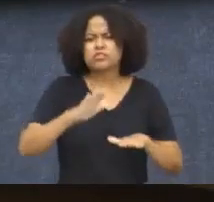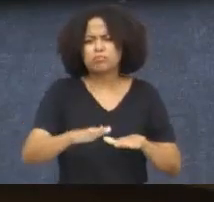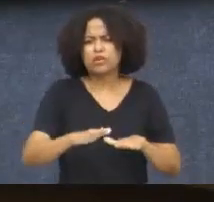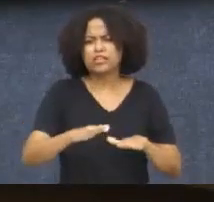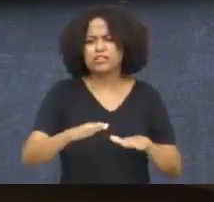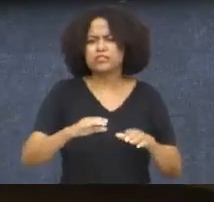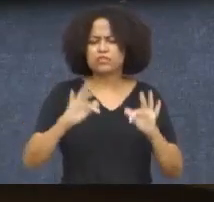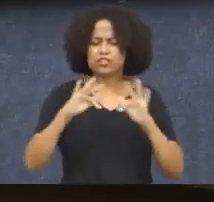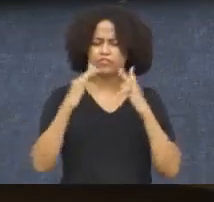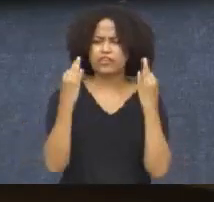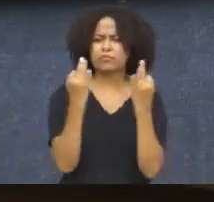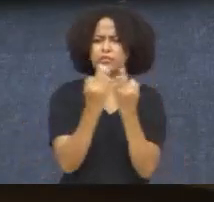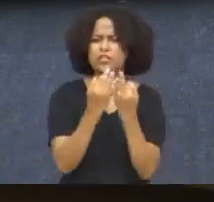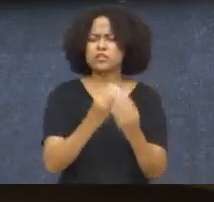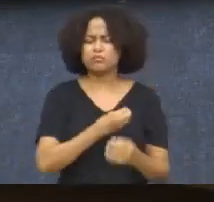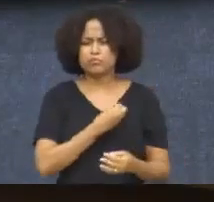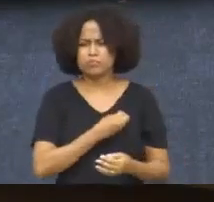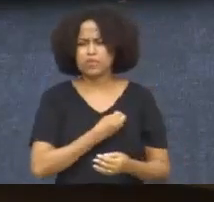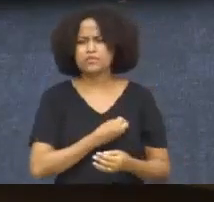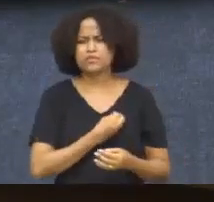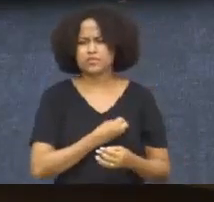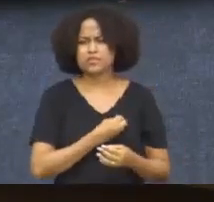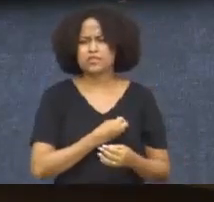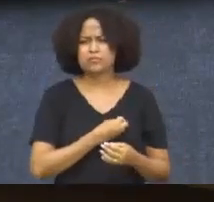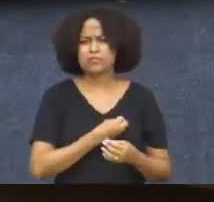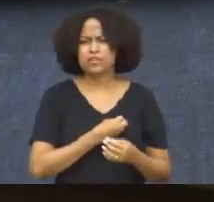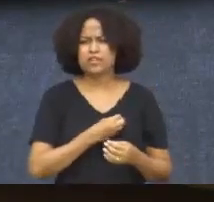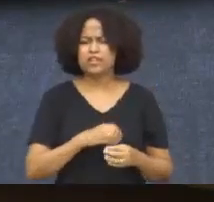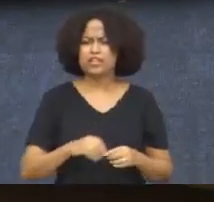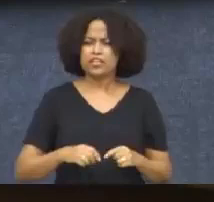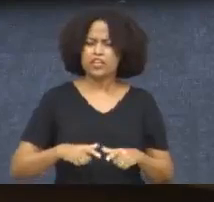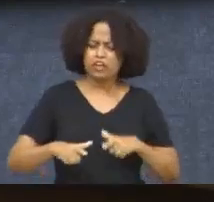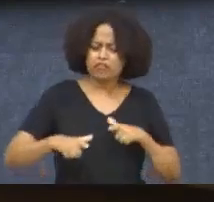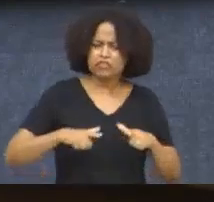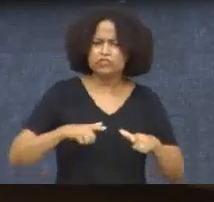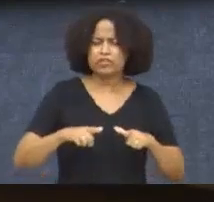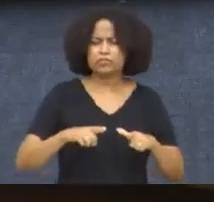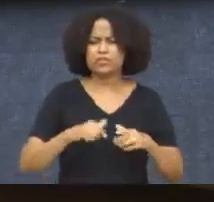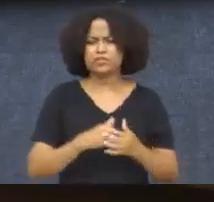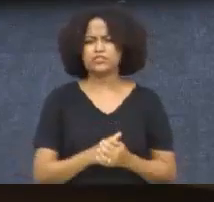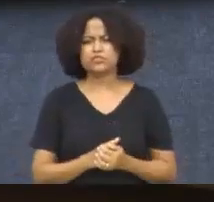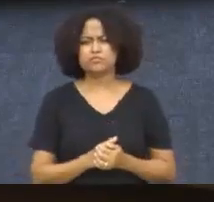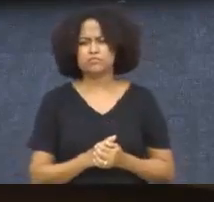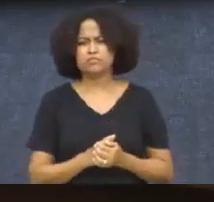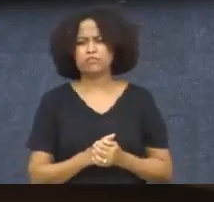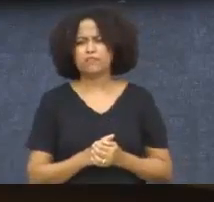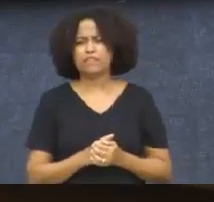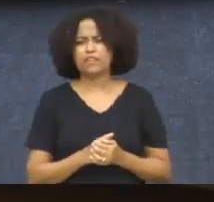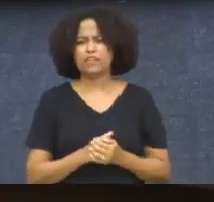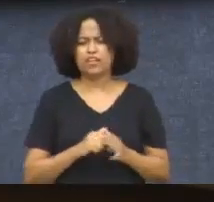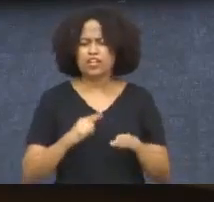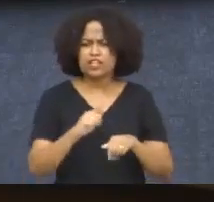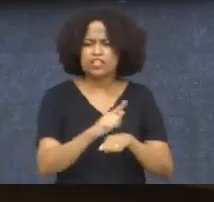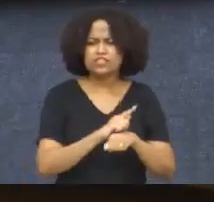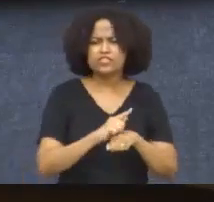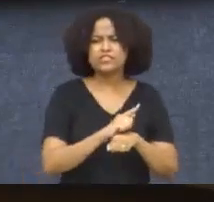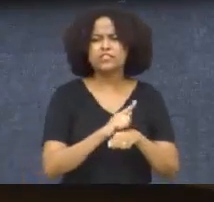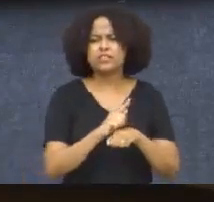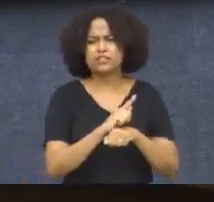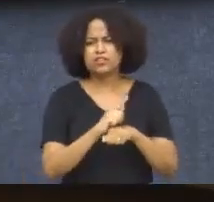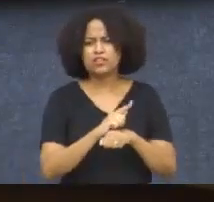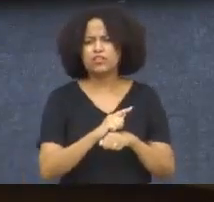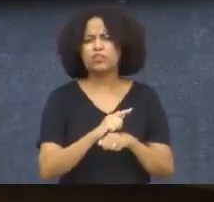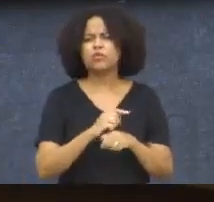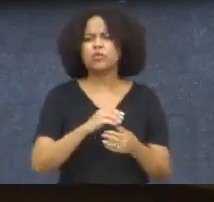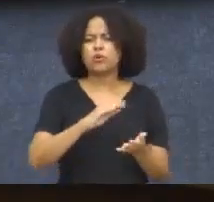Horizonte consigam participar mais ativamente da organização da vida escolar, da gestão escolar da cidade. E esses dados de matrícula,